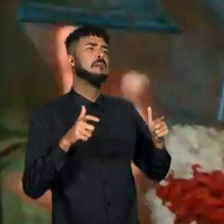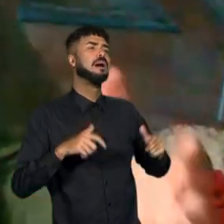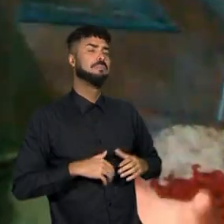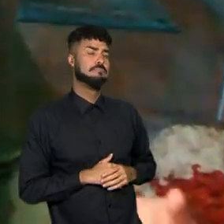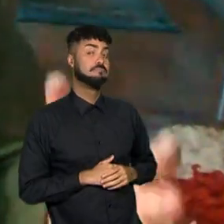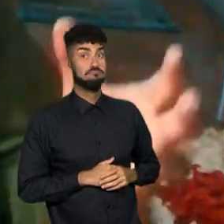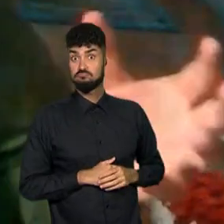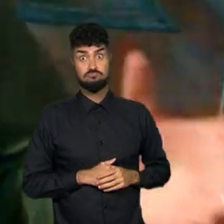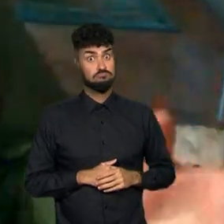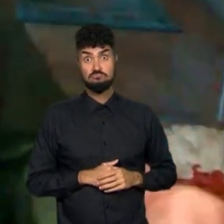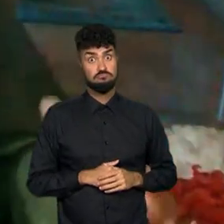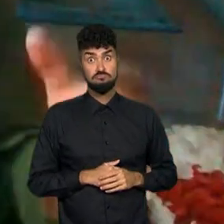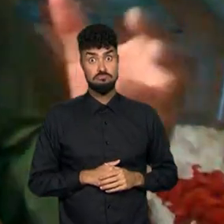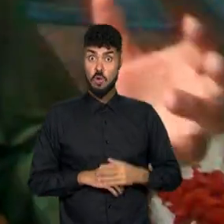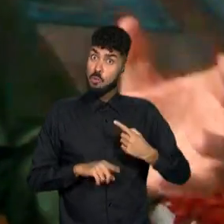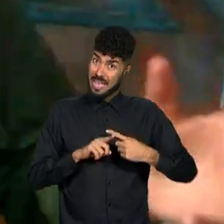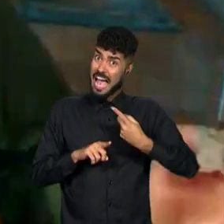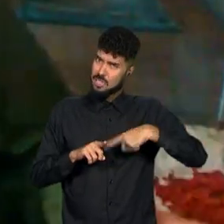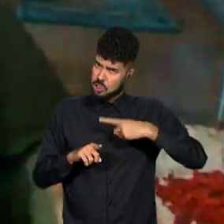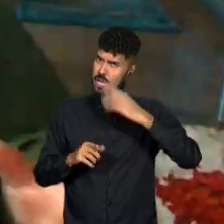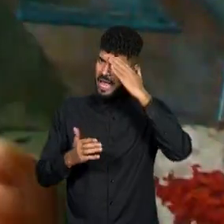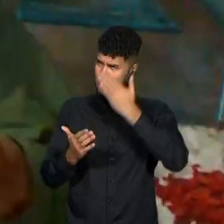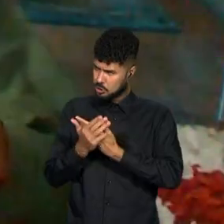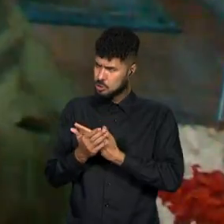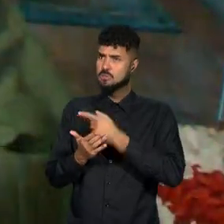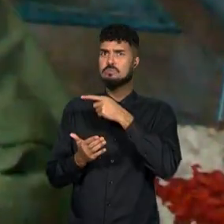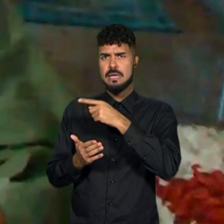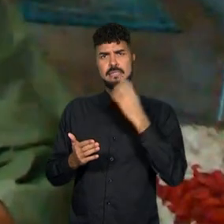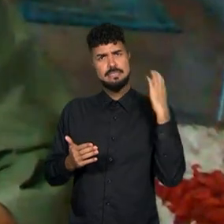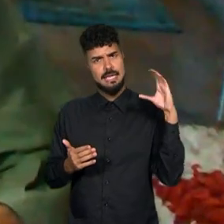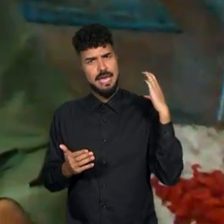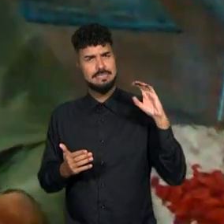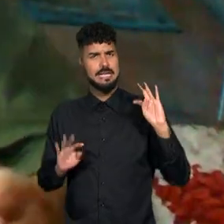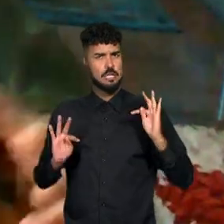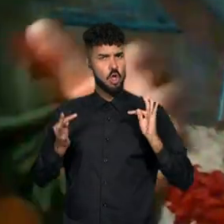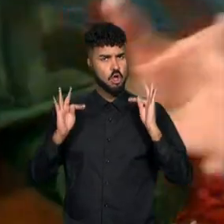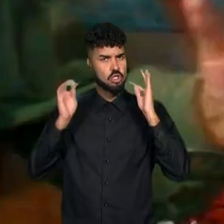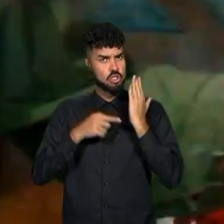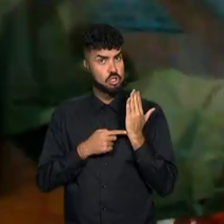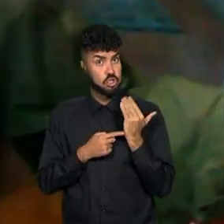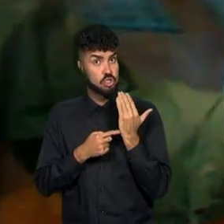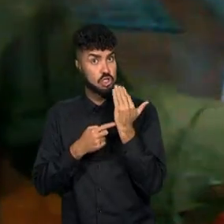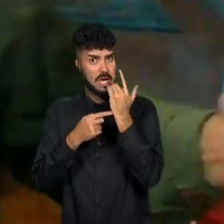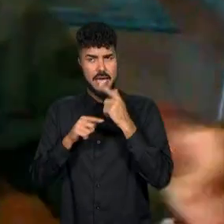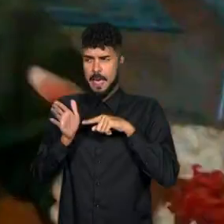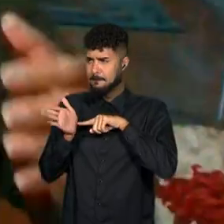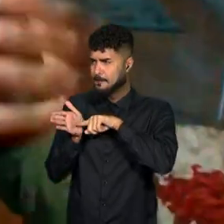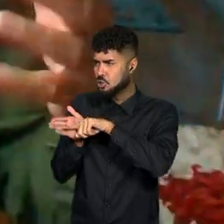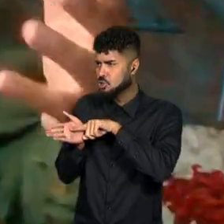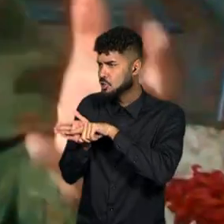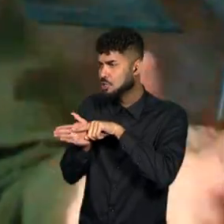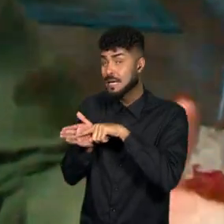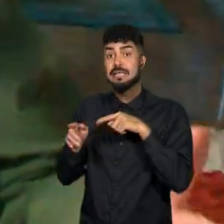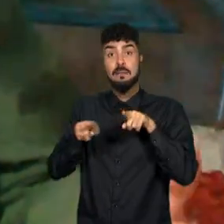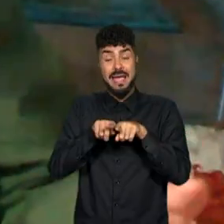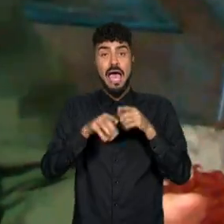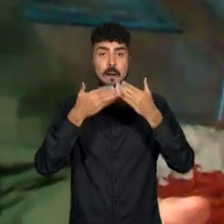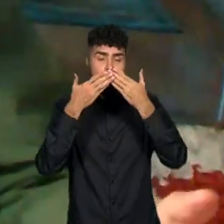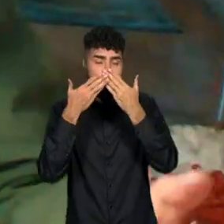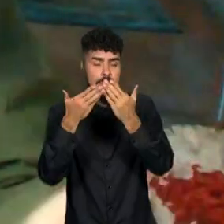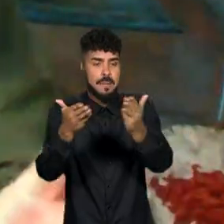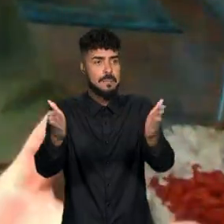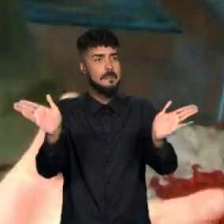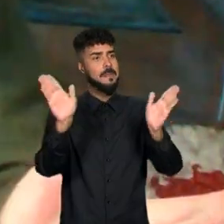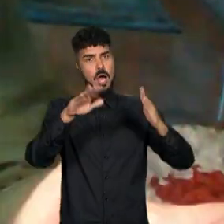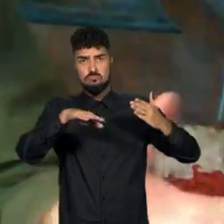Nós apostamos na ciência e na tecnologia, na pesquisa, no acesso democrático ao conhecimento,